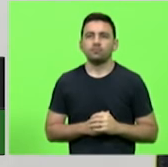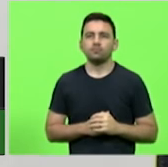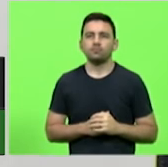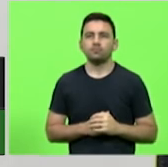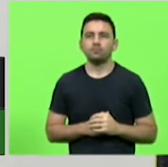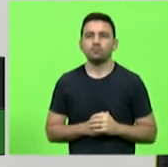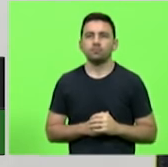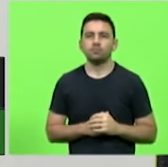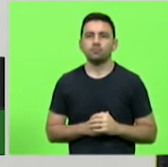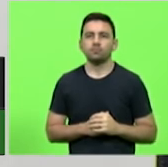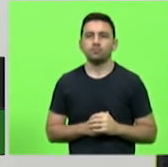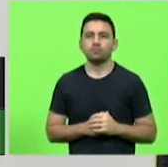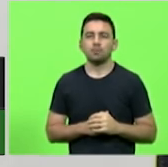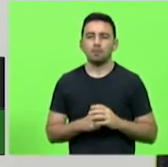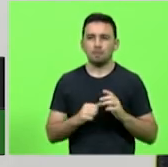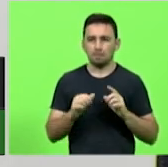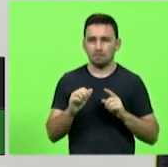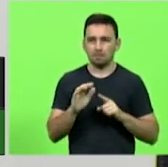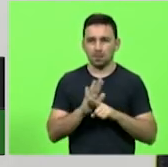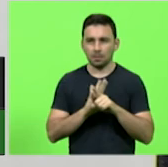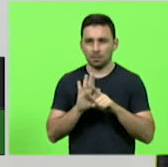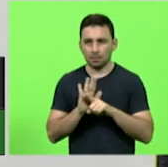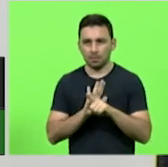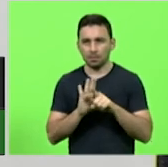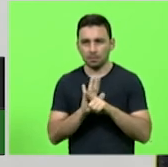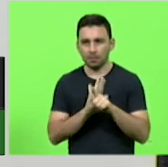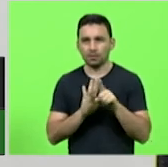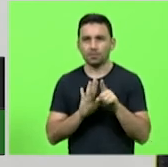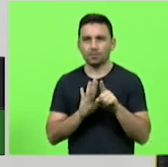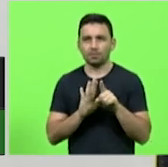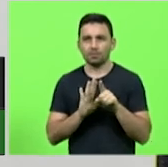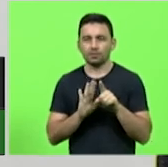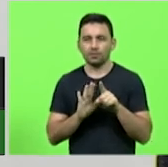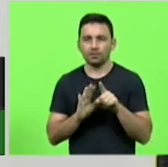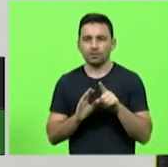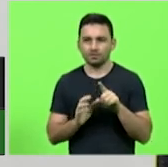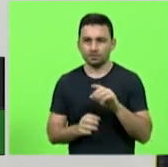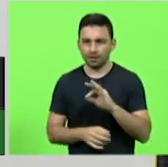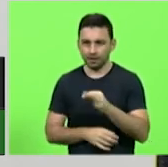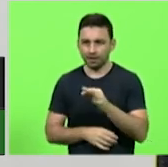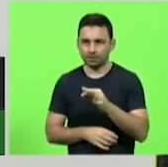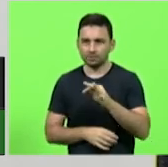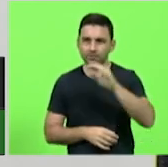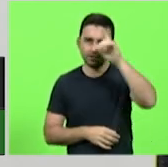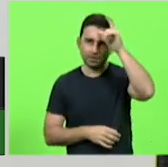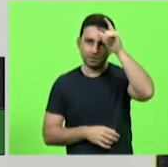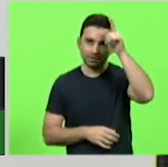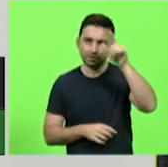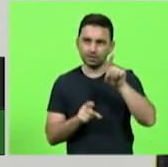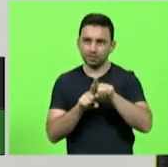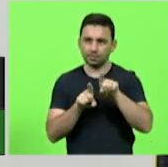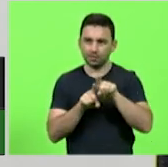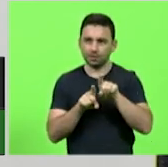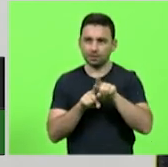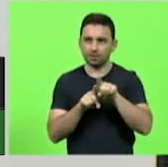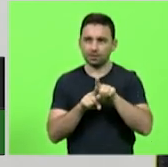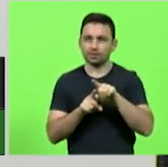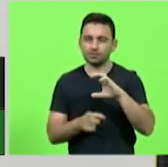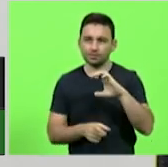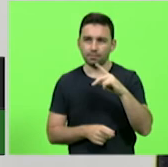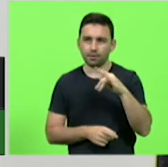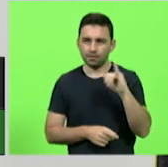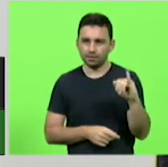Quando se faz perguntas, e eu e o senhor deputado Lima, deputado Fabiano também participamos da CPI dos respiradores